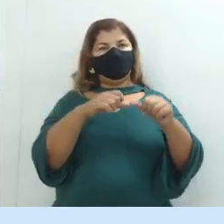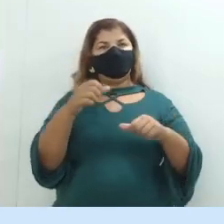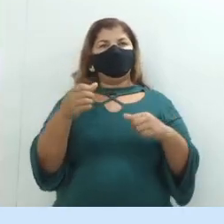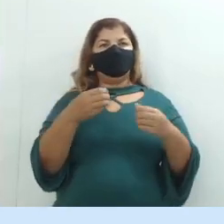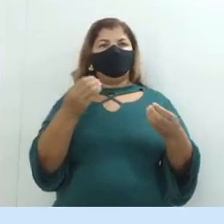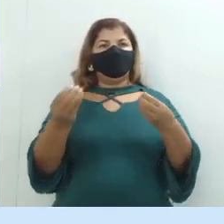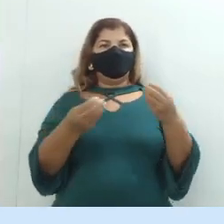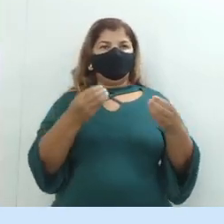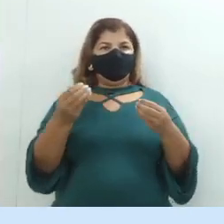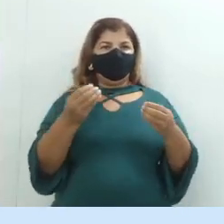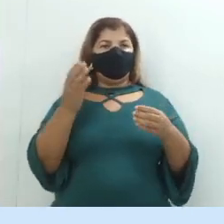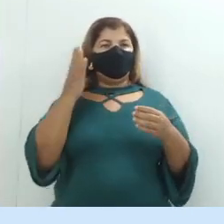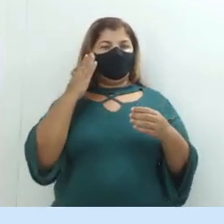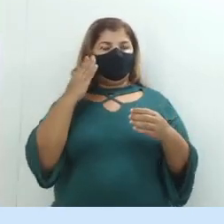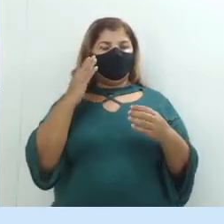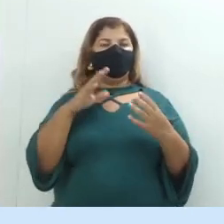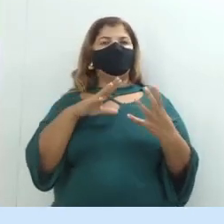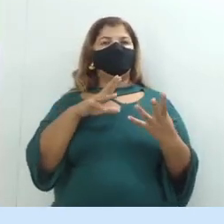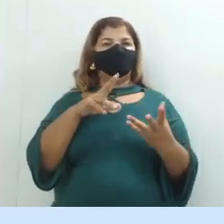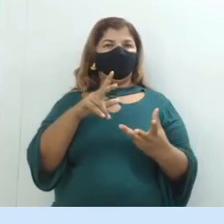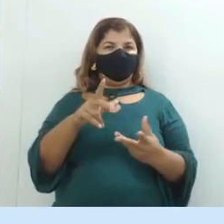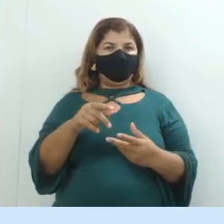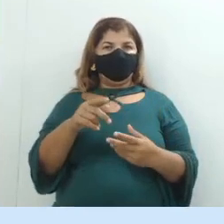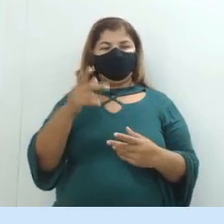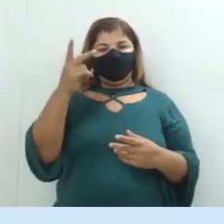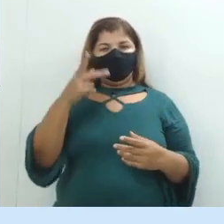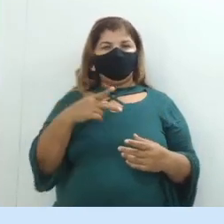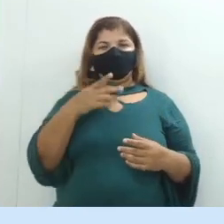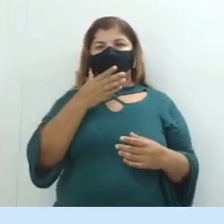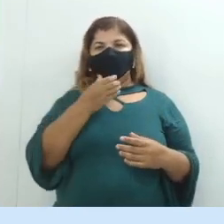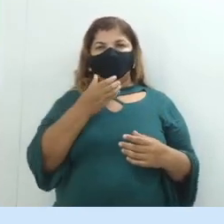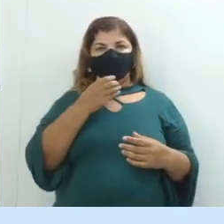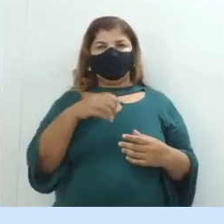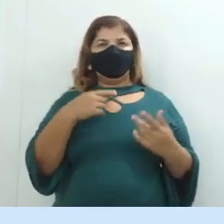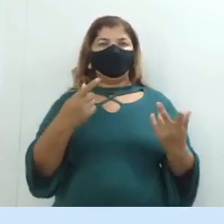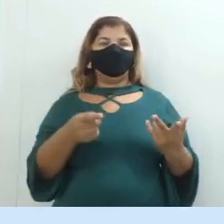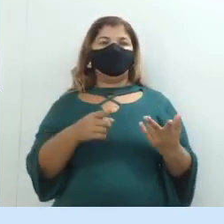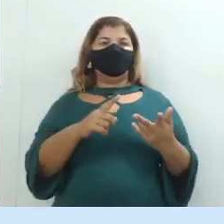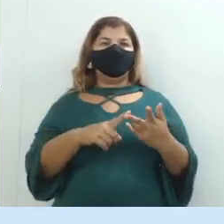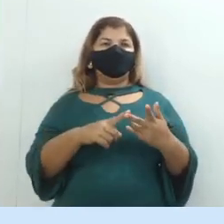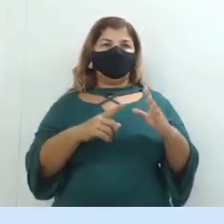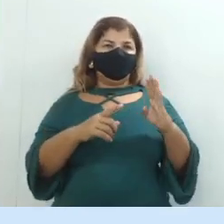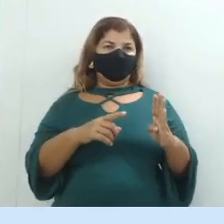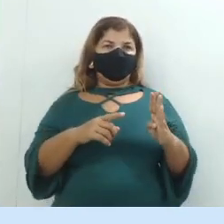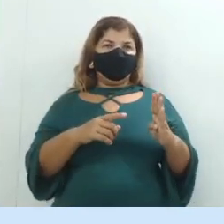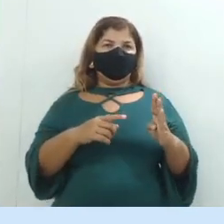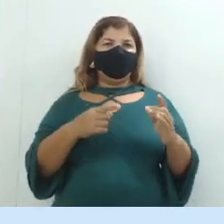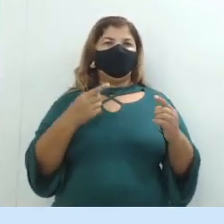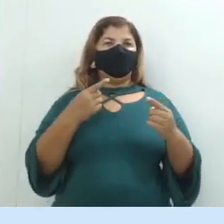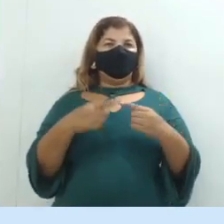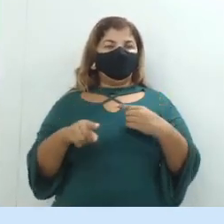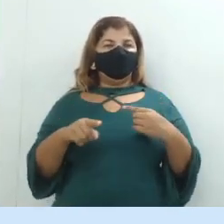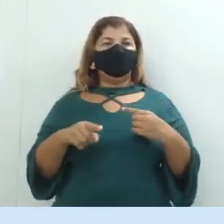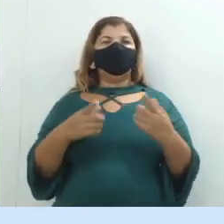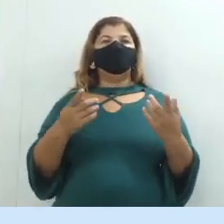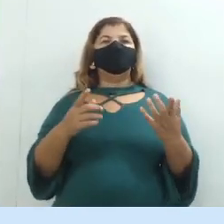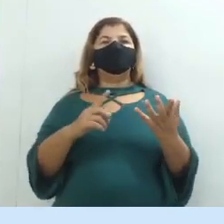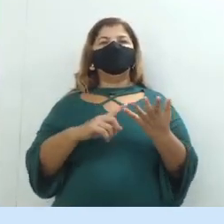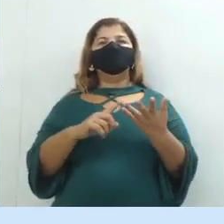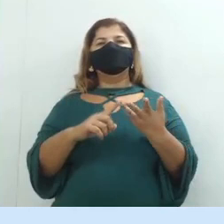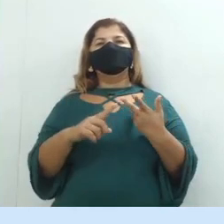de entendimento do mundo e do próprio homem. Letra B. Ruptura com as